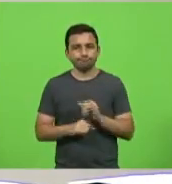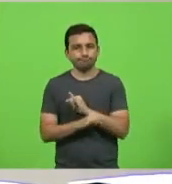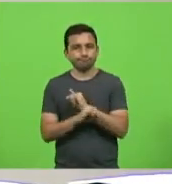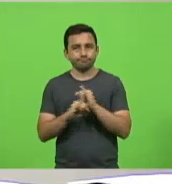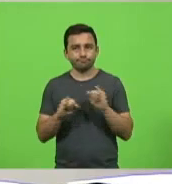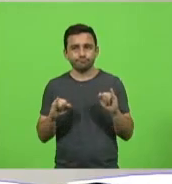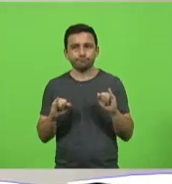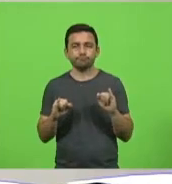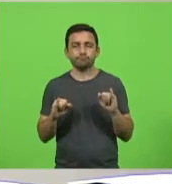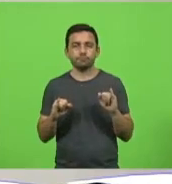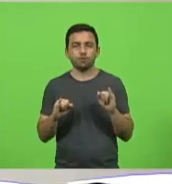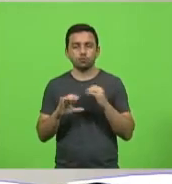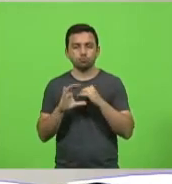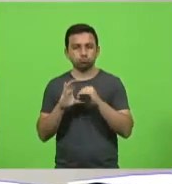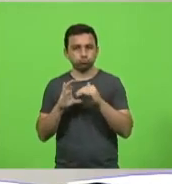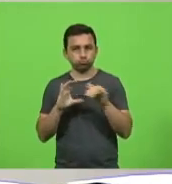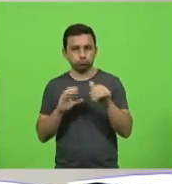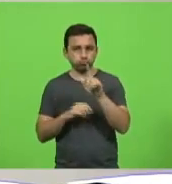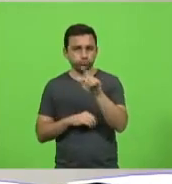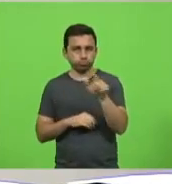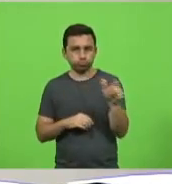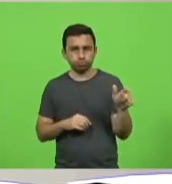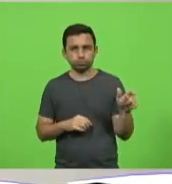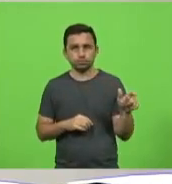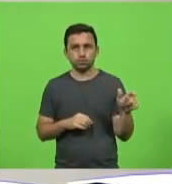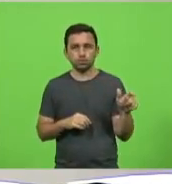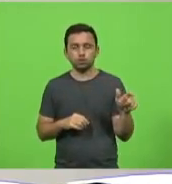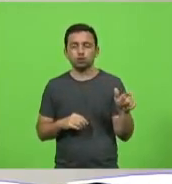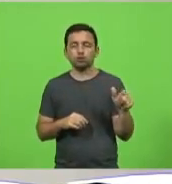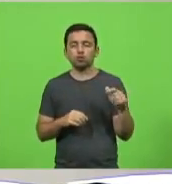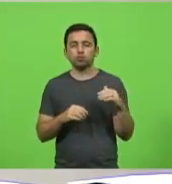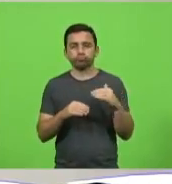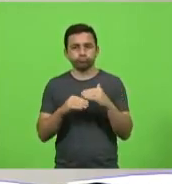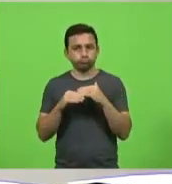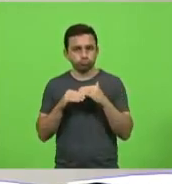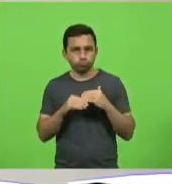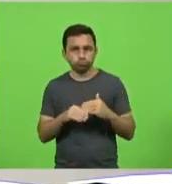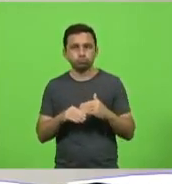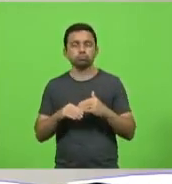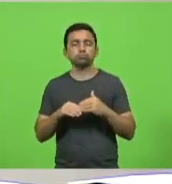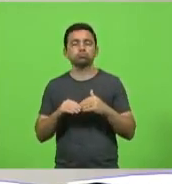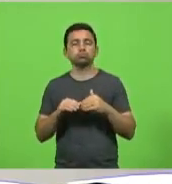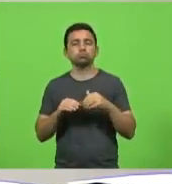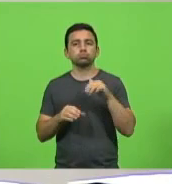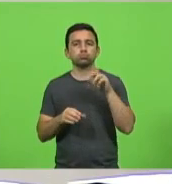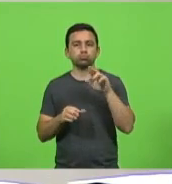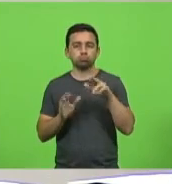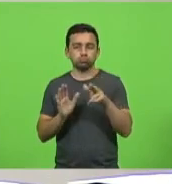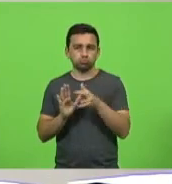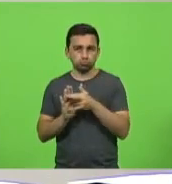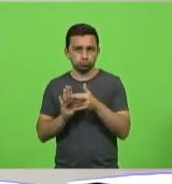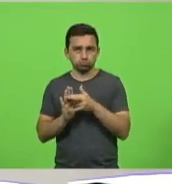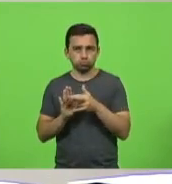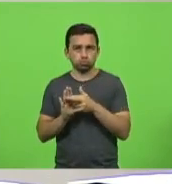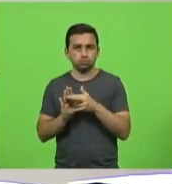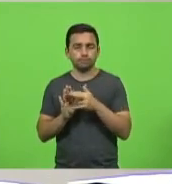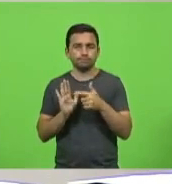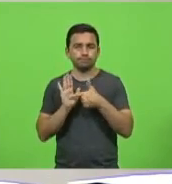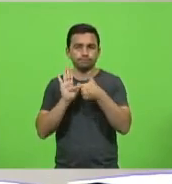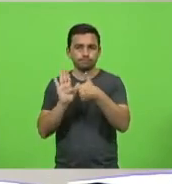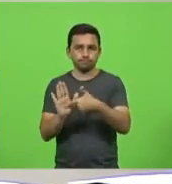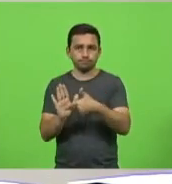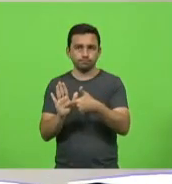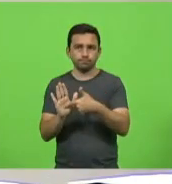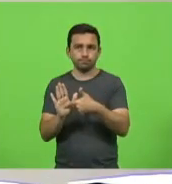que encaminhará os destinatários conforme determina o regimento interno as seguintes indicações.